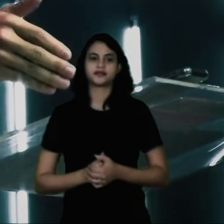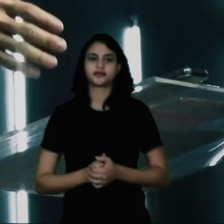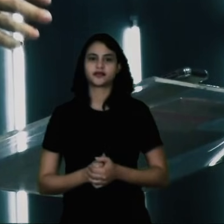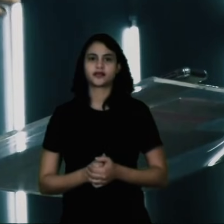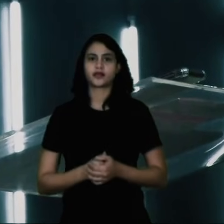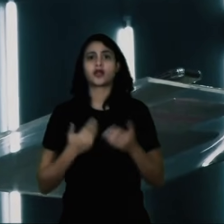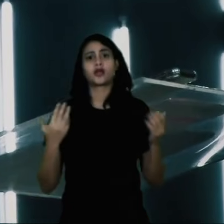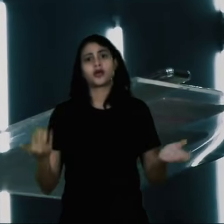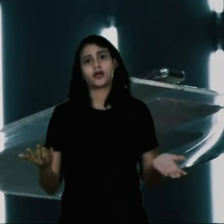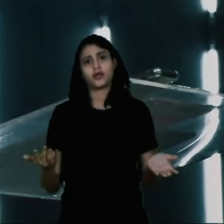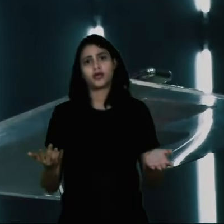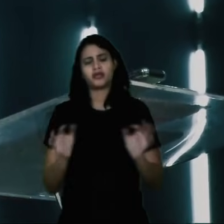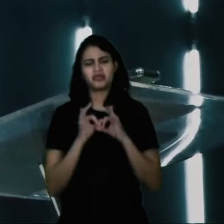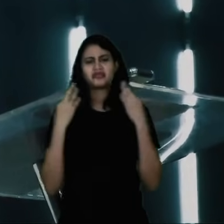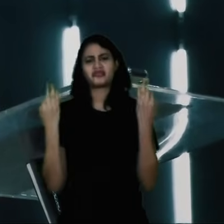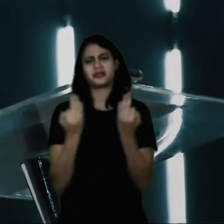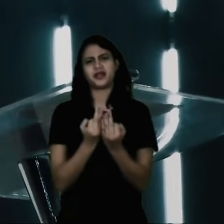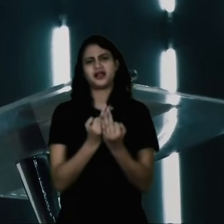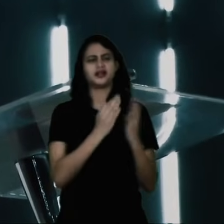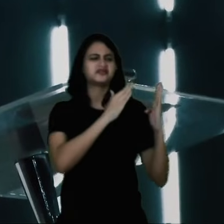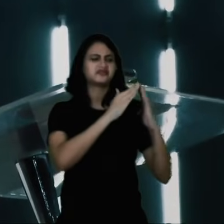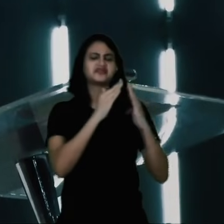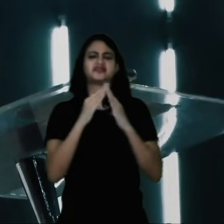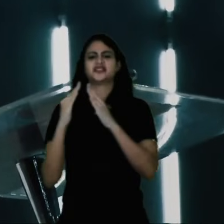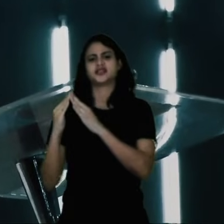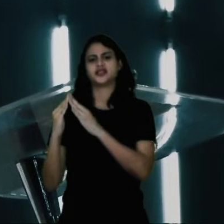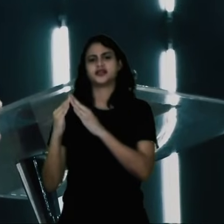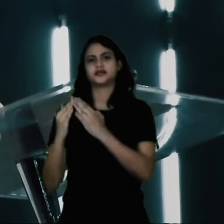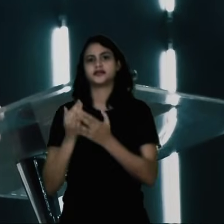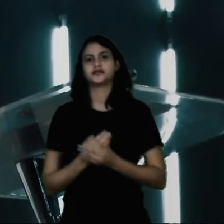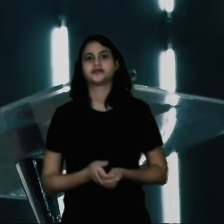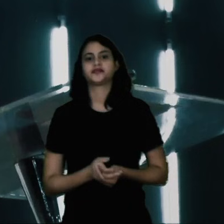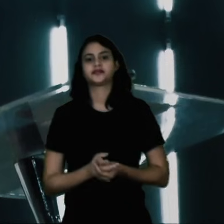parente, um vizinho.